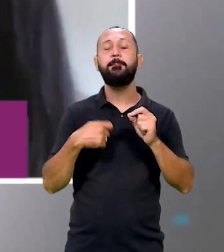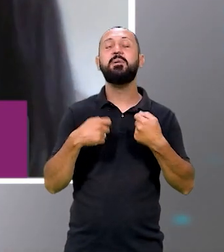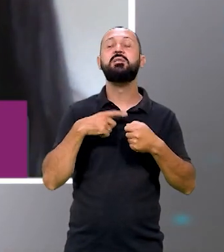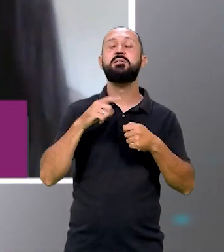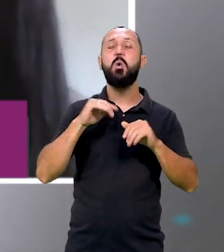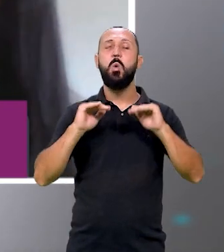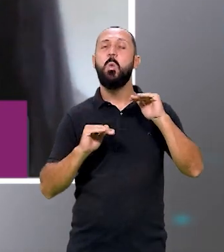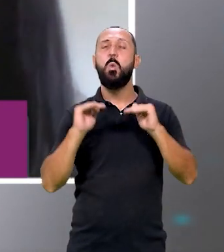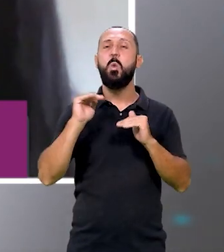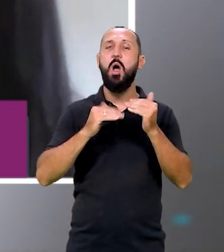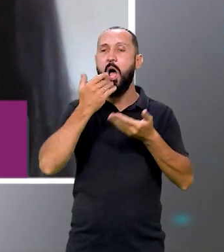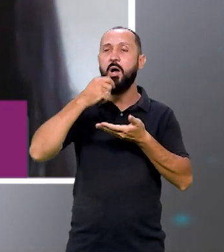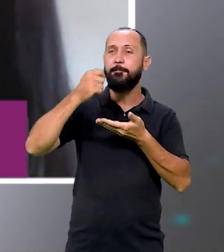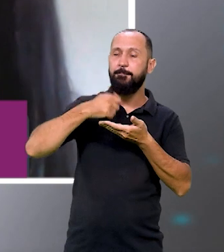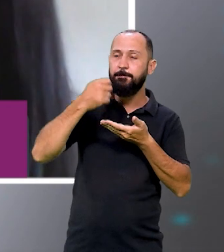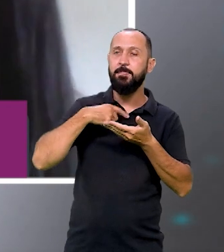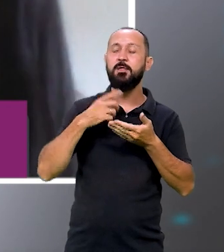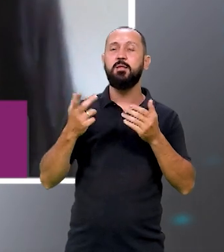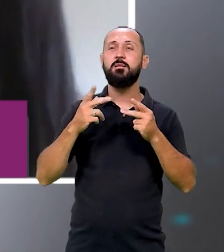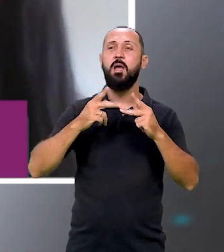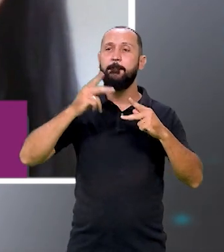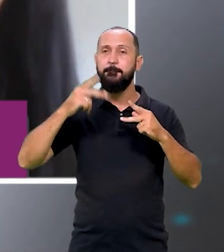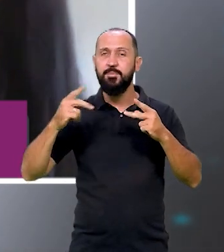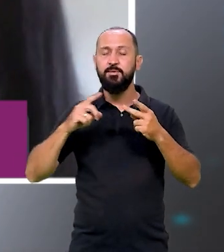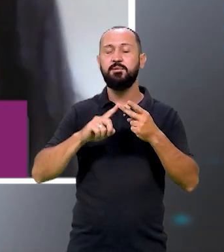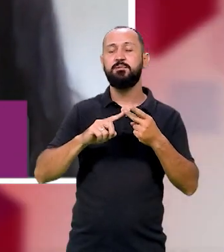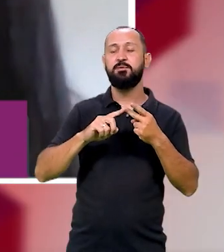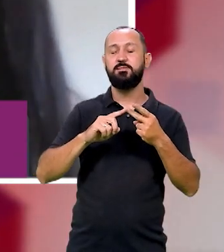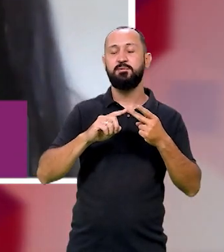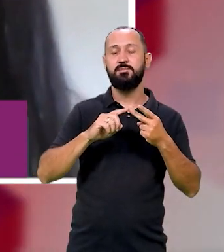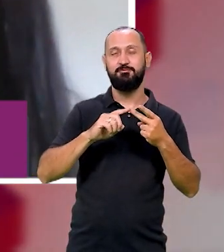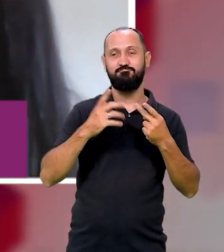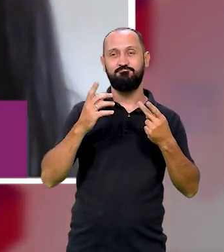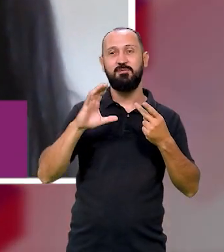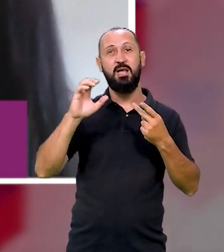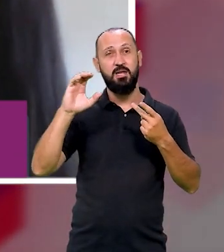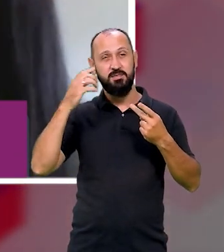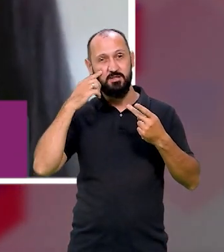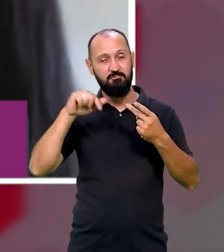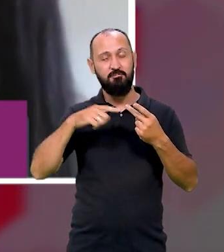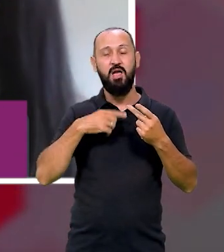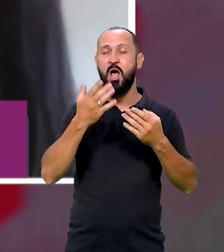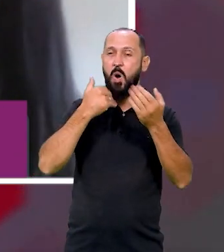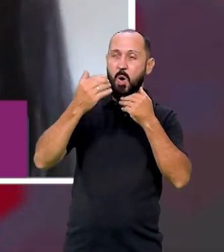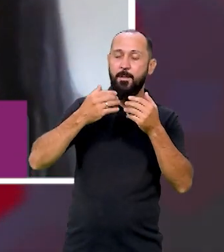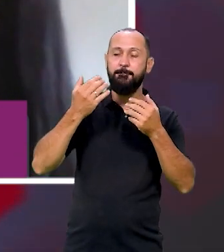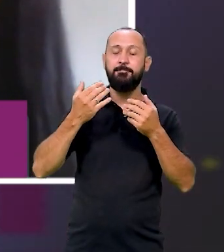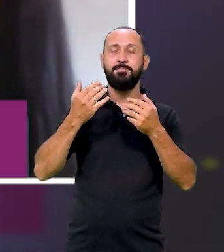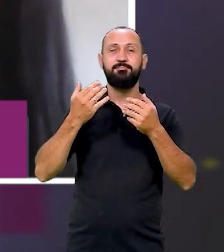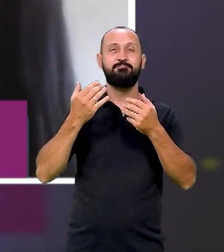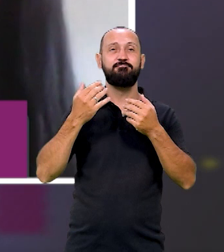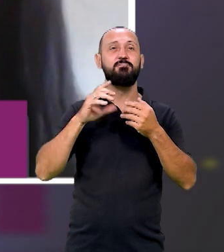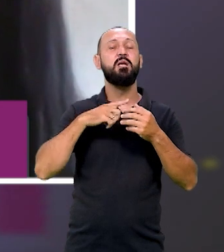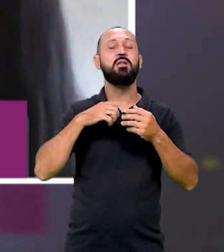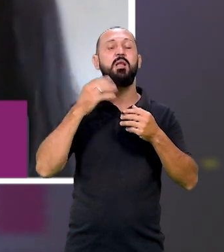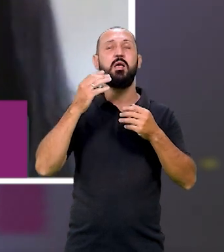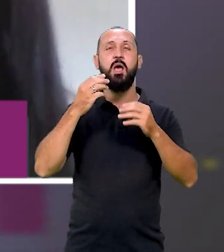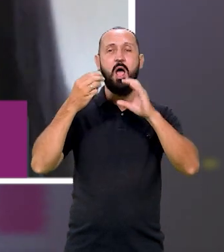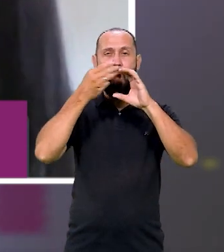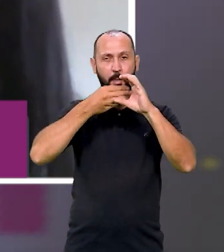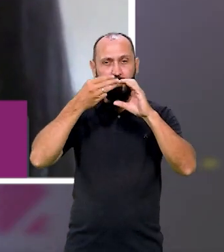que a gente tem que ter o equilíbrio alimentar. Tem que ter a proteína, o carboidrato, né, a ingestão de legumes,